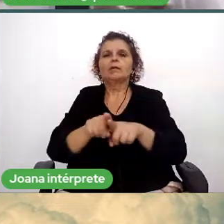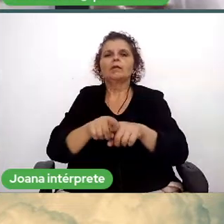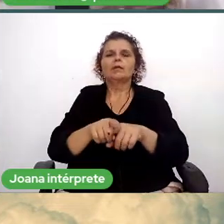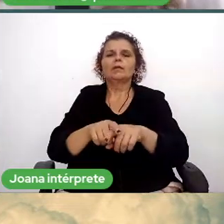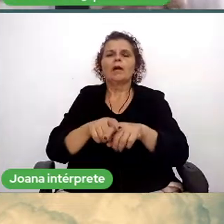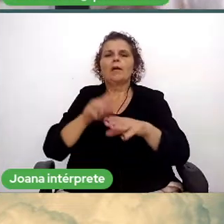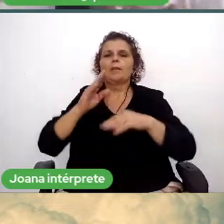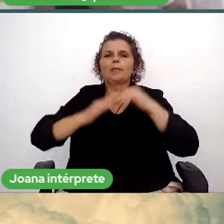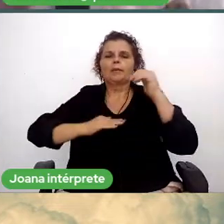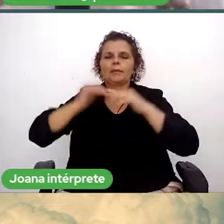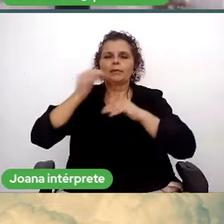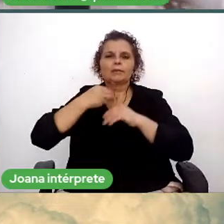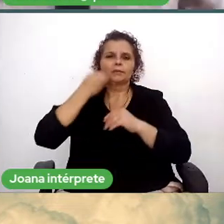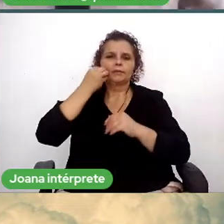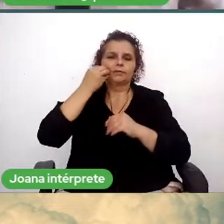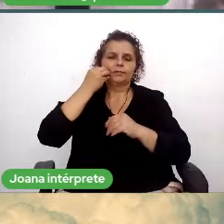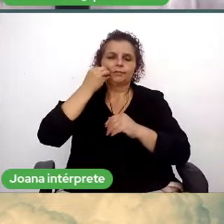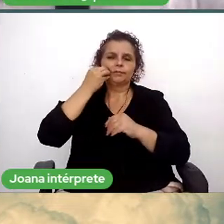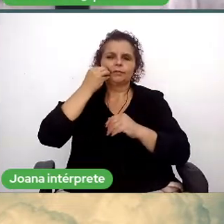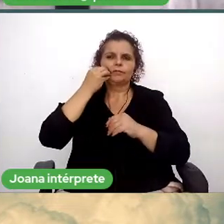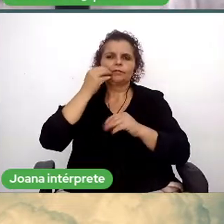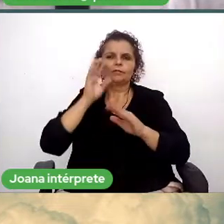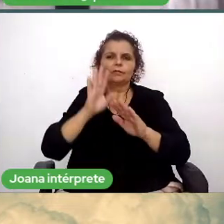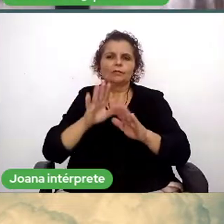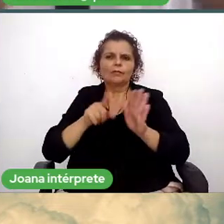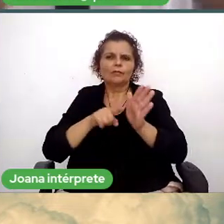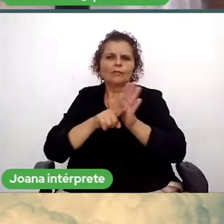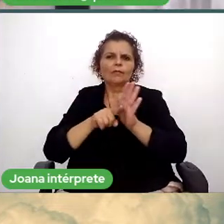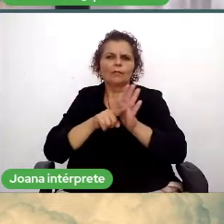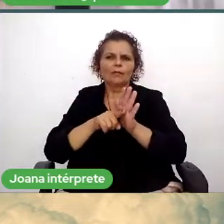de teste. Aí eu vou te deixar a pergunta,